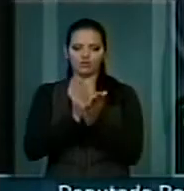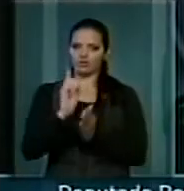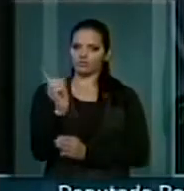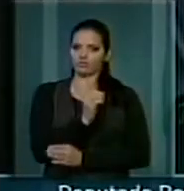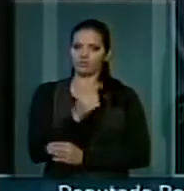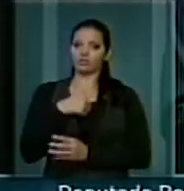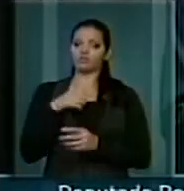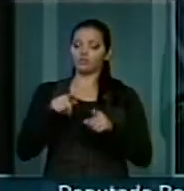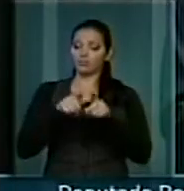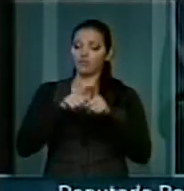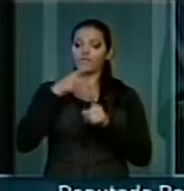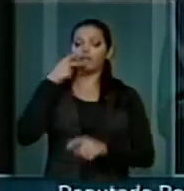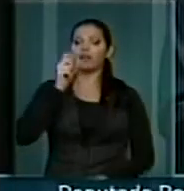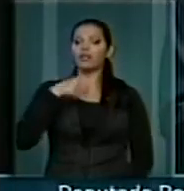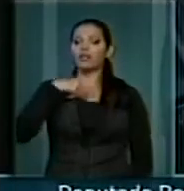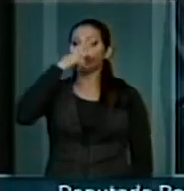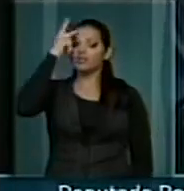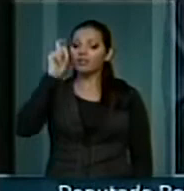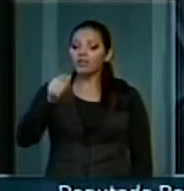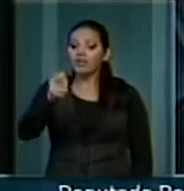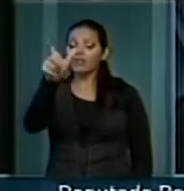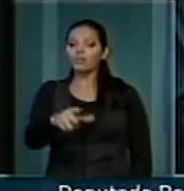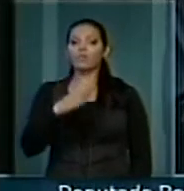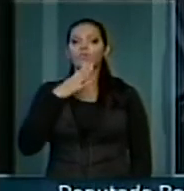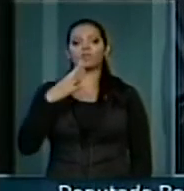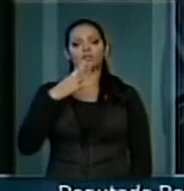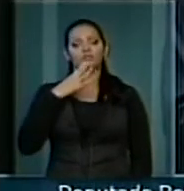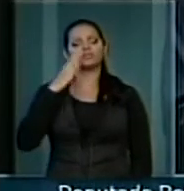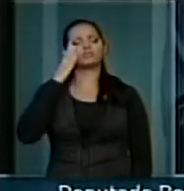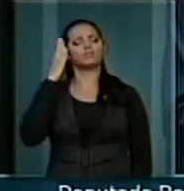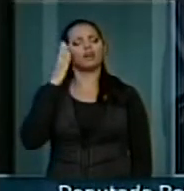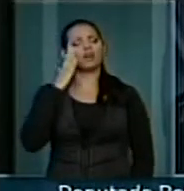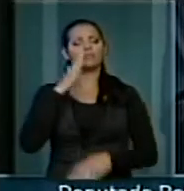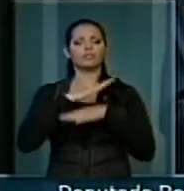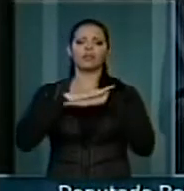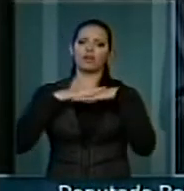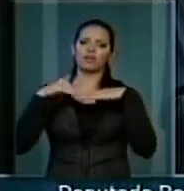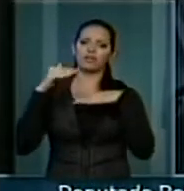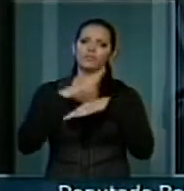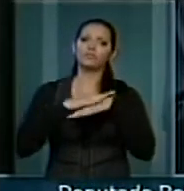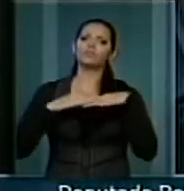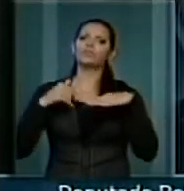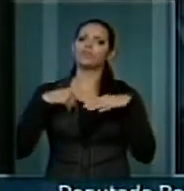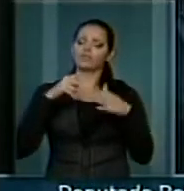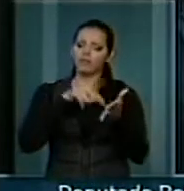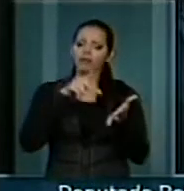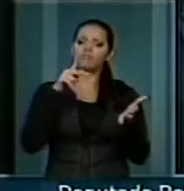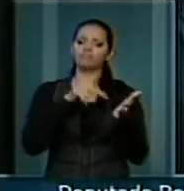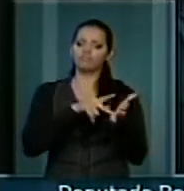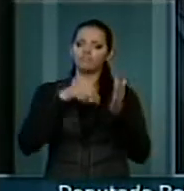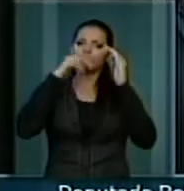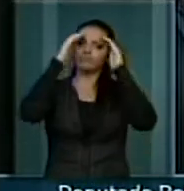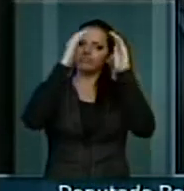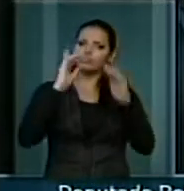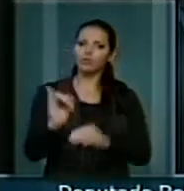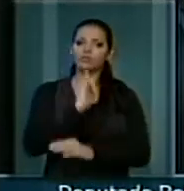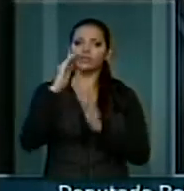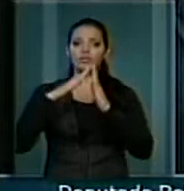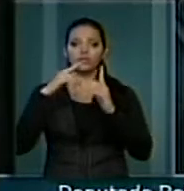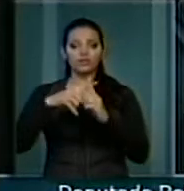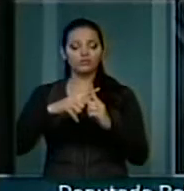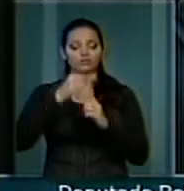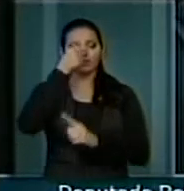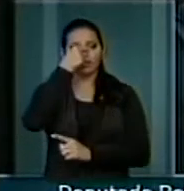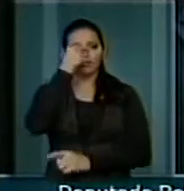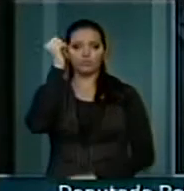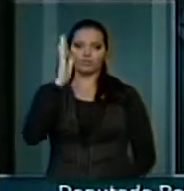sua trajetória sabe do carinho e do reconhecimento que tem pelas igrejas evangélicas do país. Afirmou